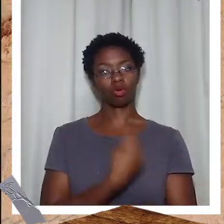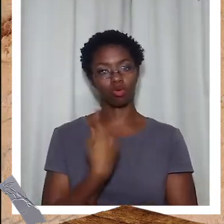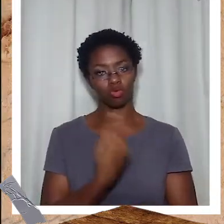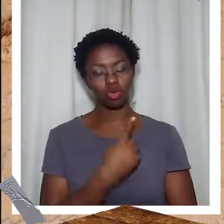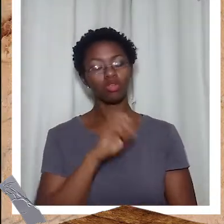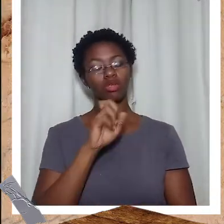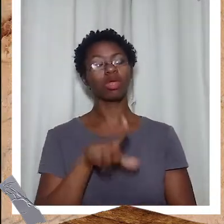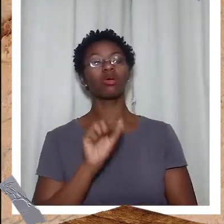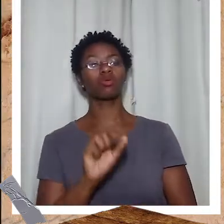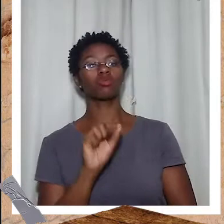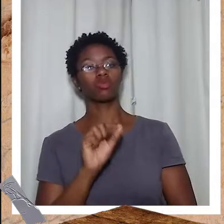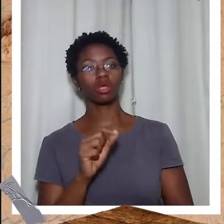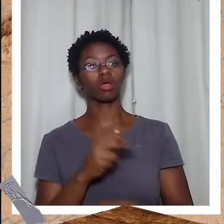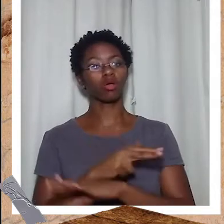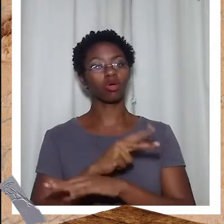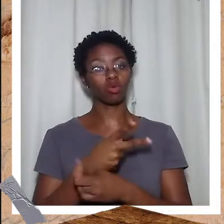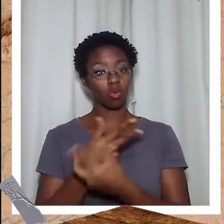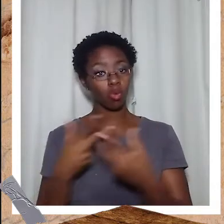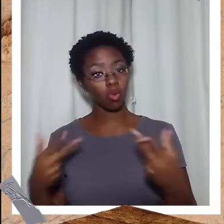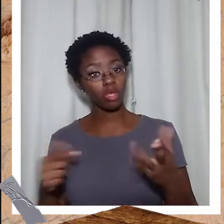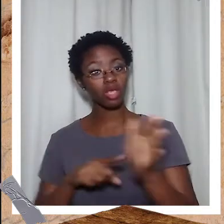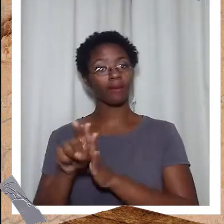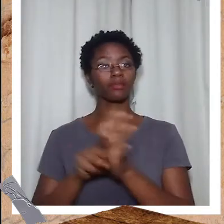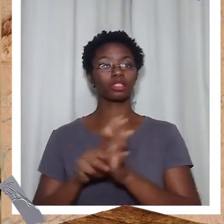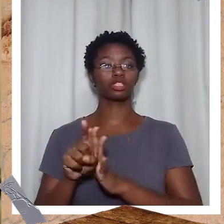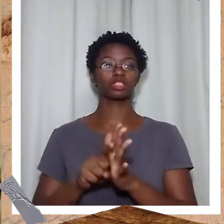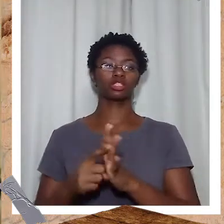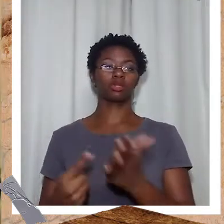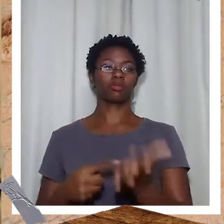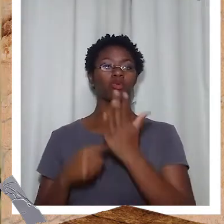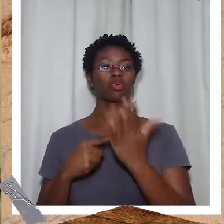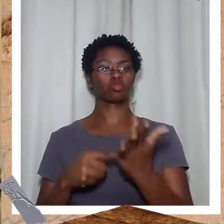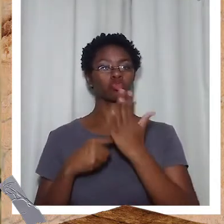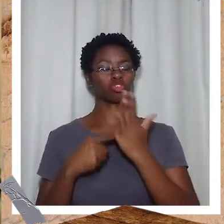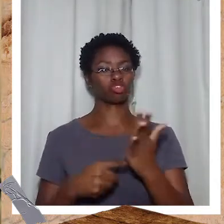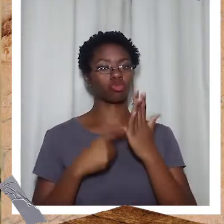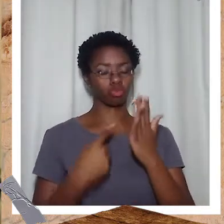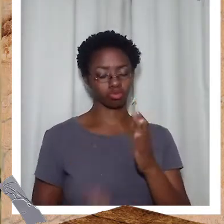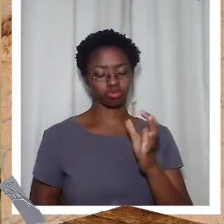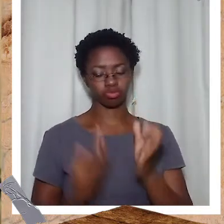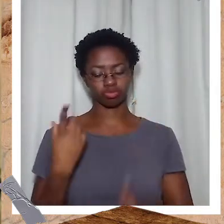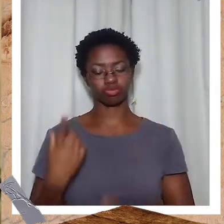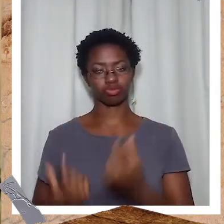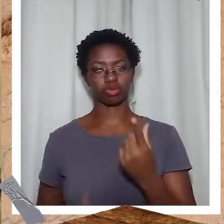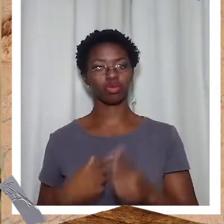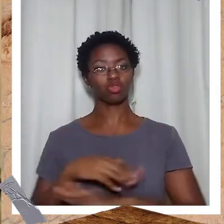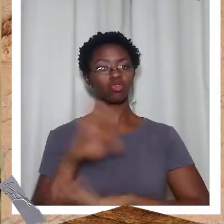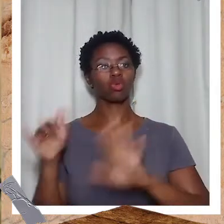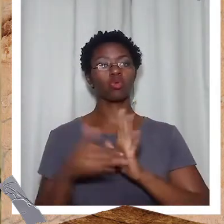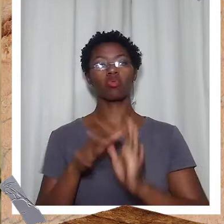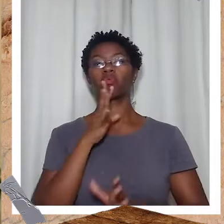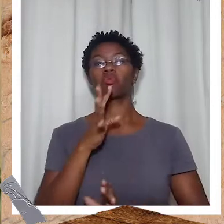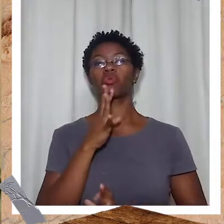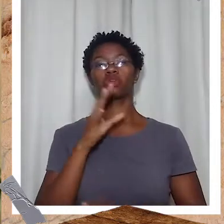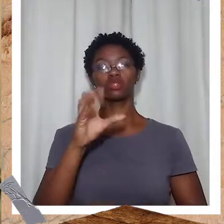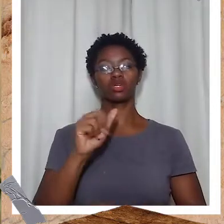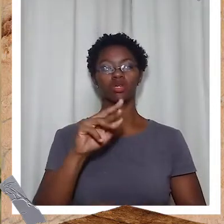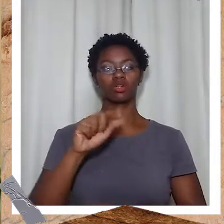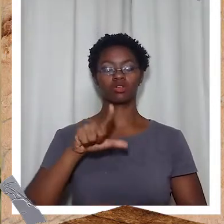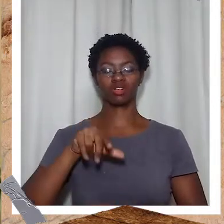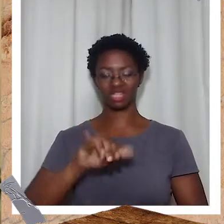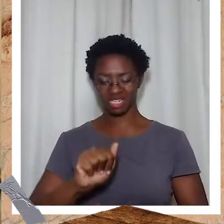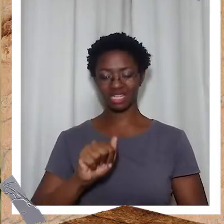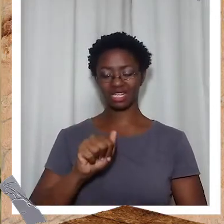muitos elementos que a pesquisa vem nos trazendo, né? Todos nós conhecemos Carolina a partir da imagem que lhe é mais veiculada, né?